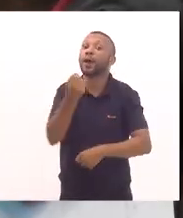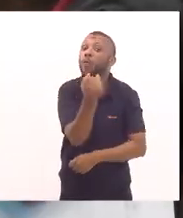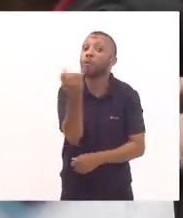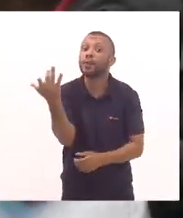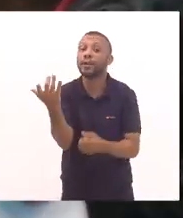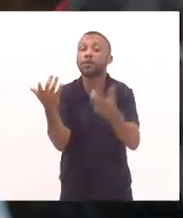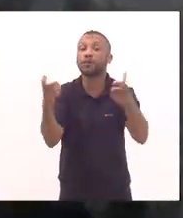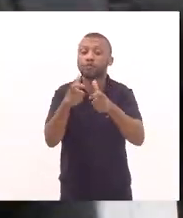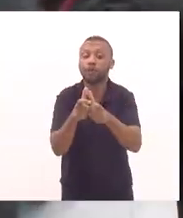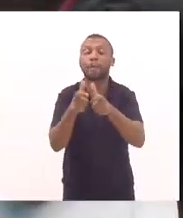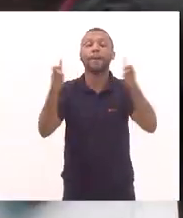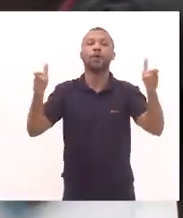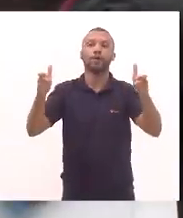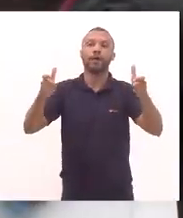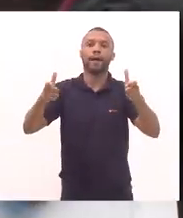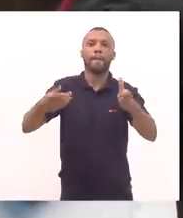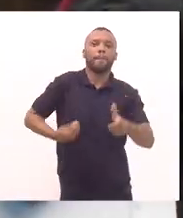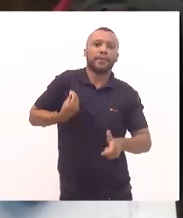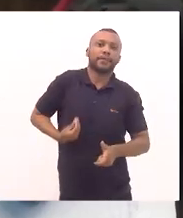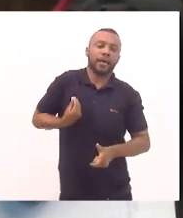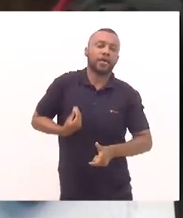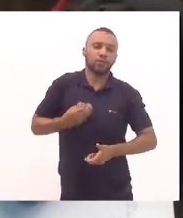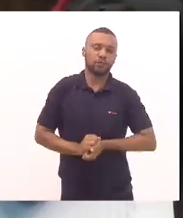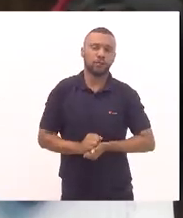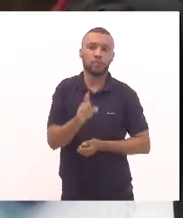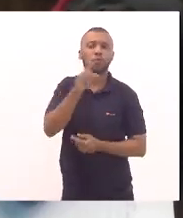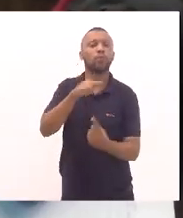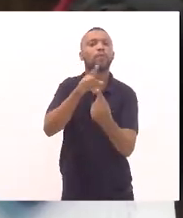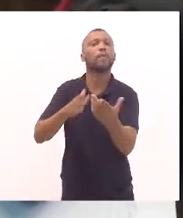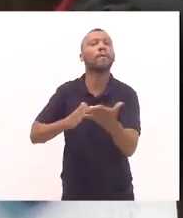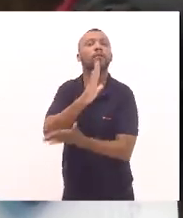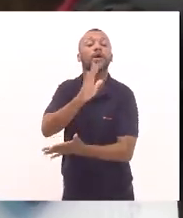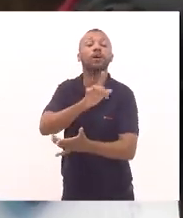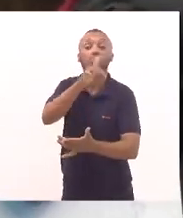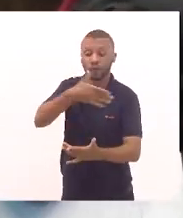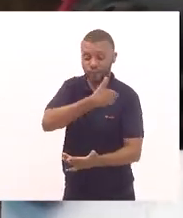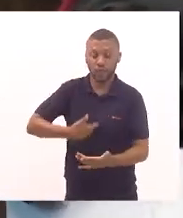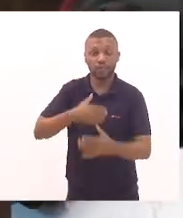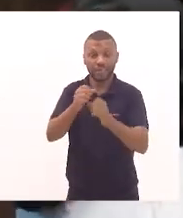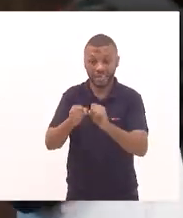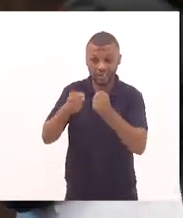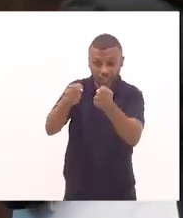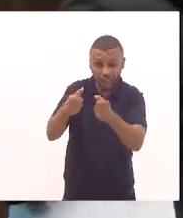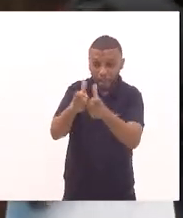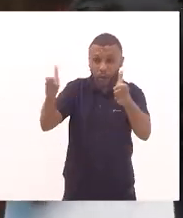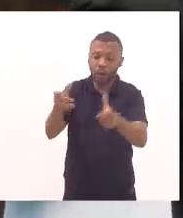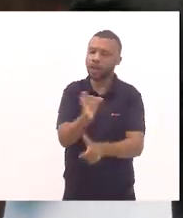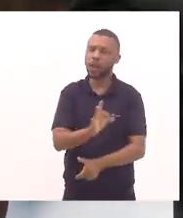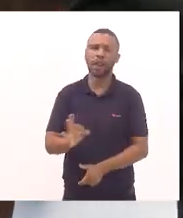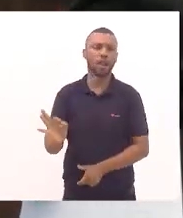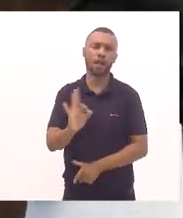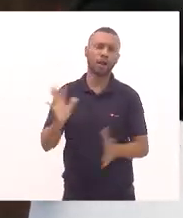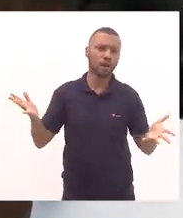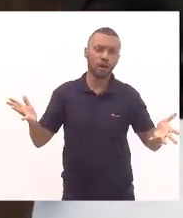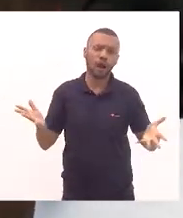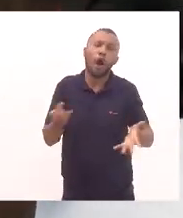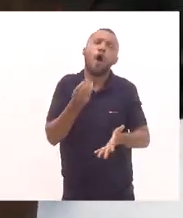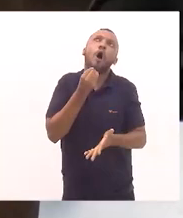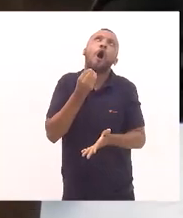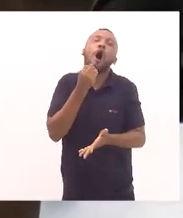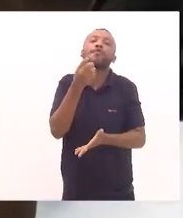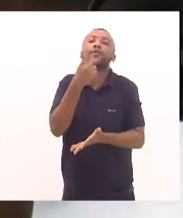uma maioria para ser aprovado. E o governo não garantiu a maioria para ser aprovado. Estamos aqui,